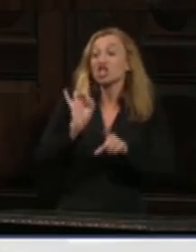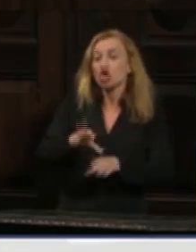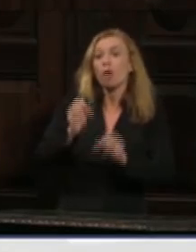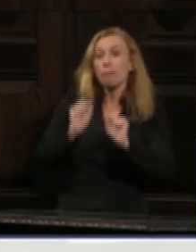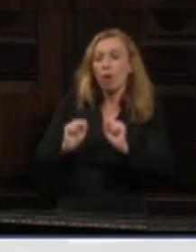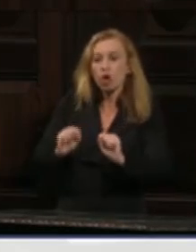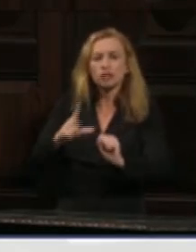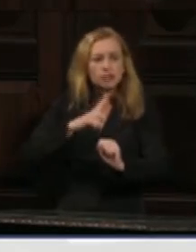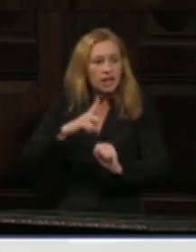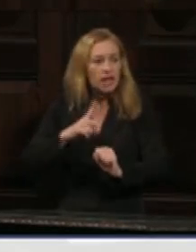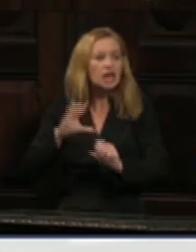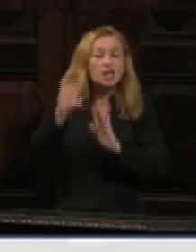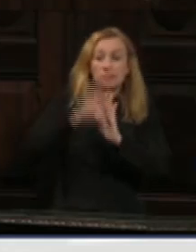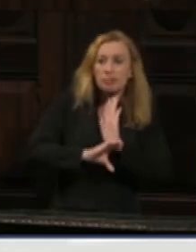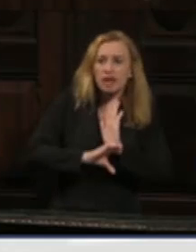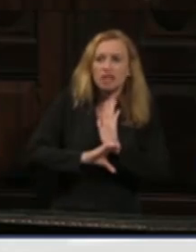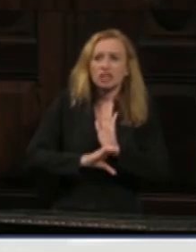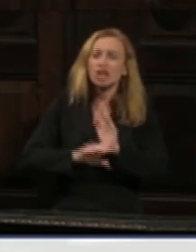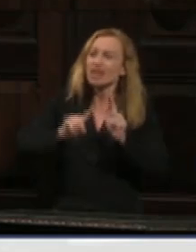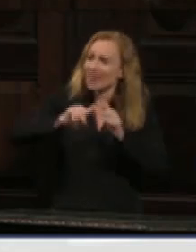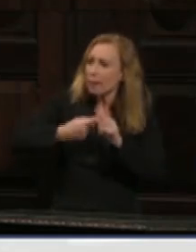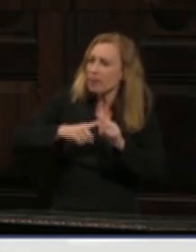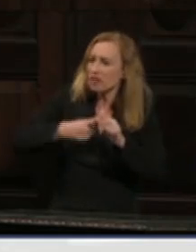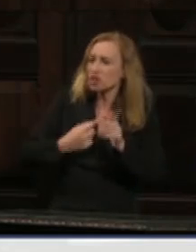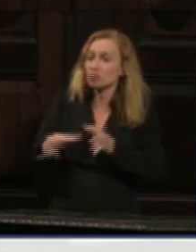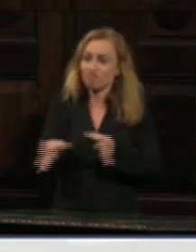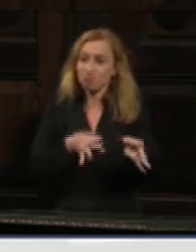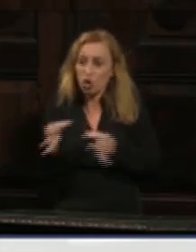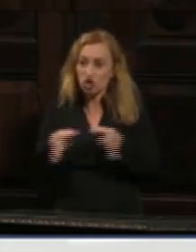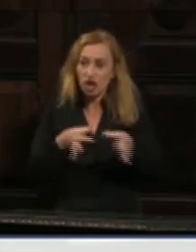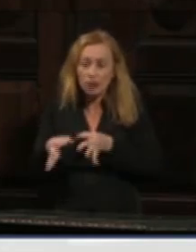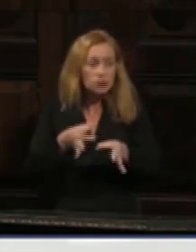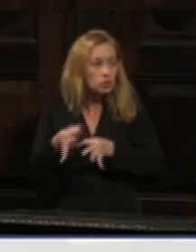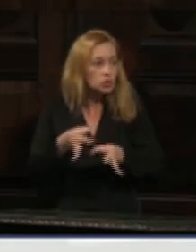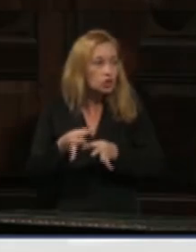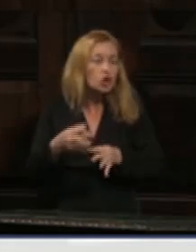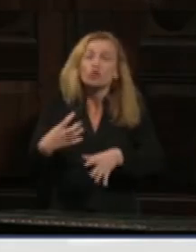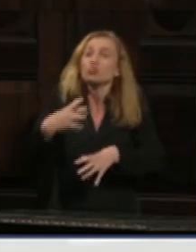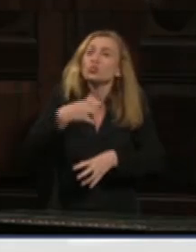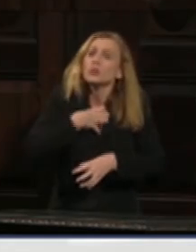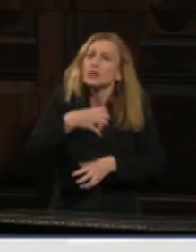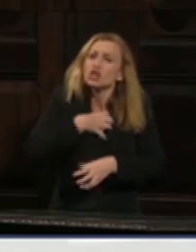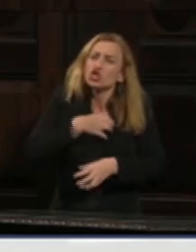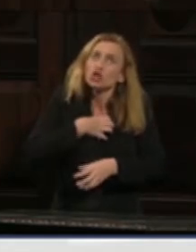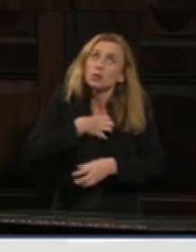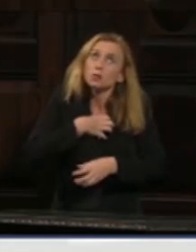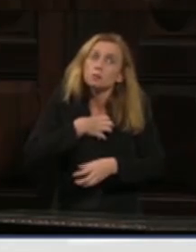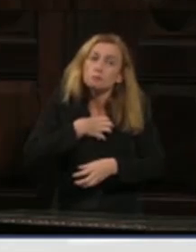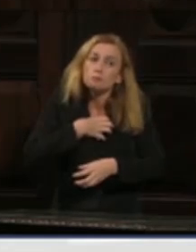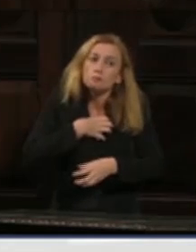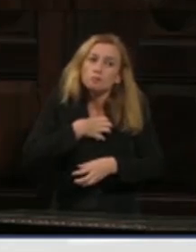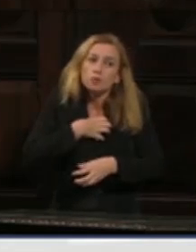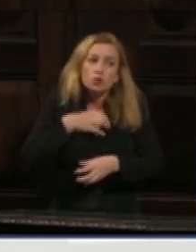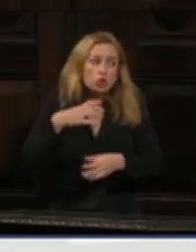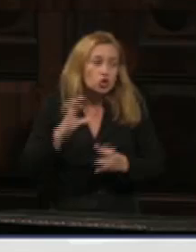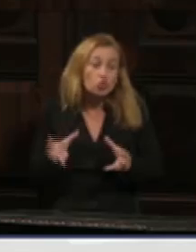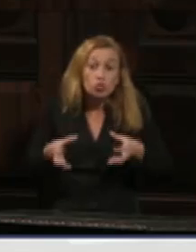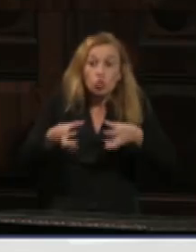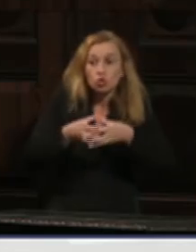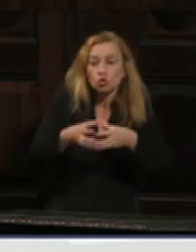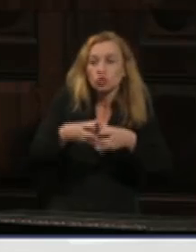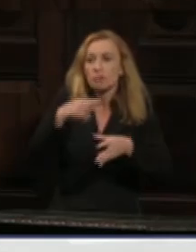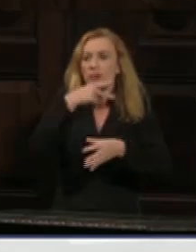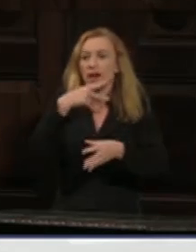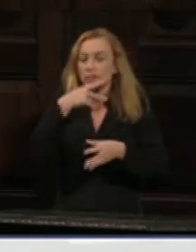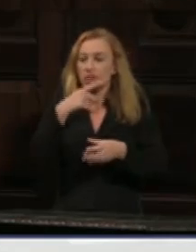a emenda que aperfeiçoe o projeto no sentido que o conjunto do parlamento